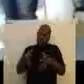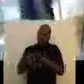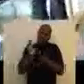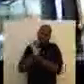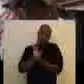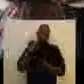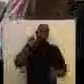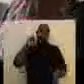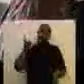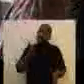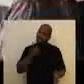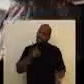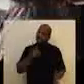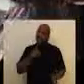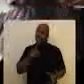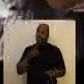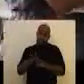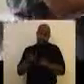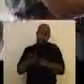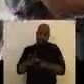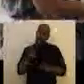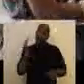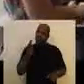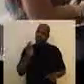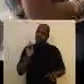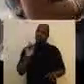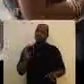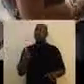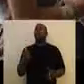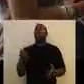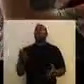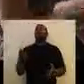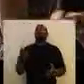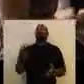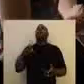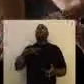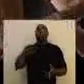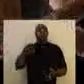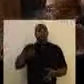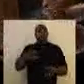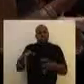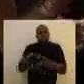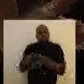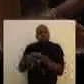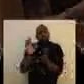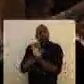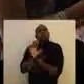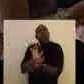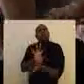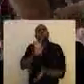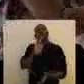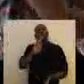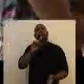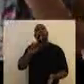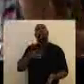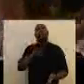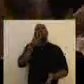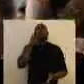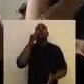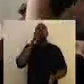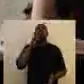comunidade surda, nessa aula, nesse curso, se inscreveu uma pessoa cega, que aprendeu então